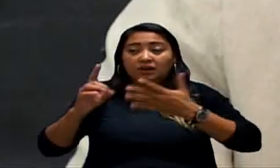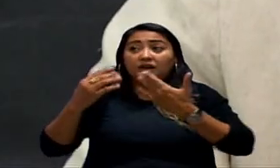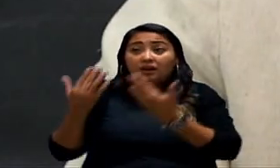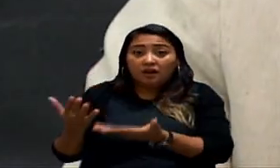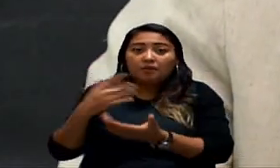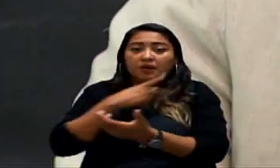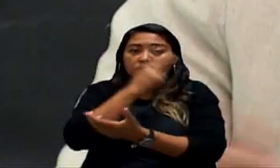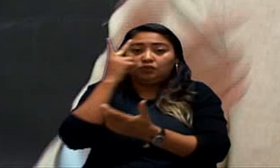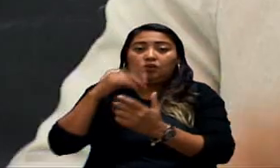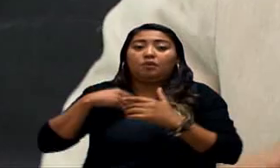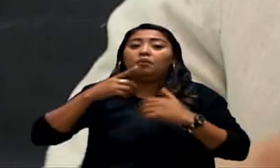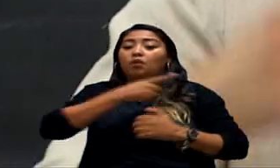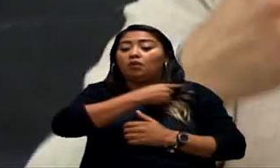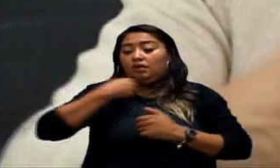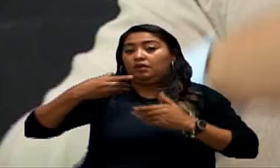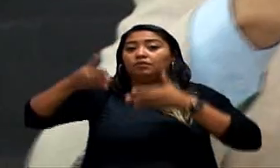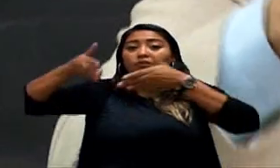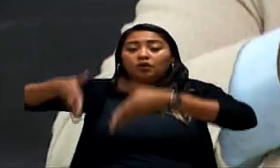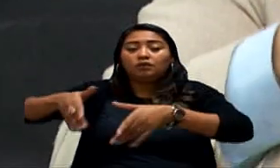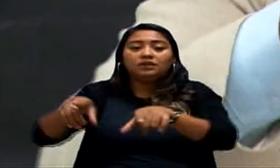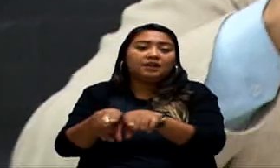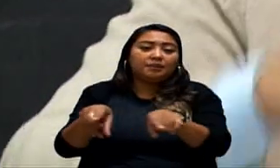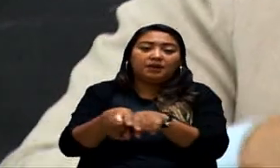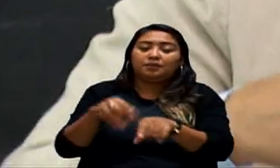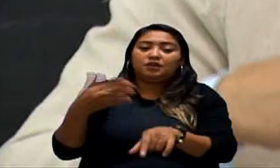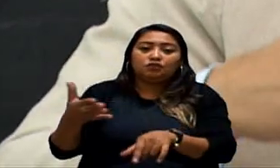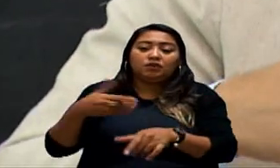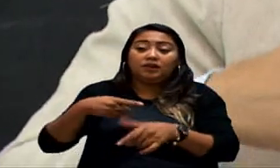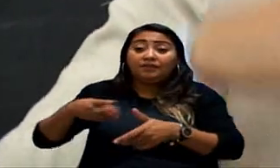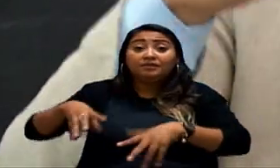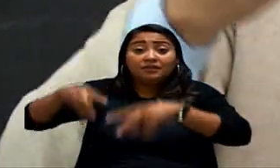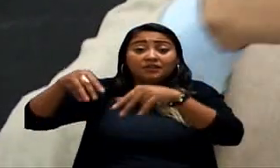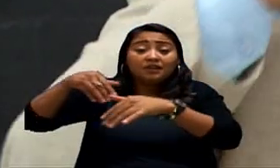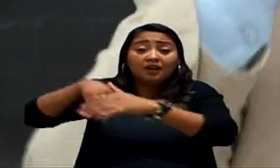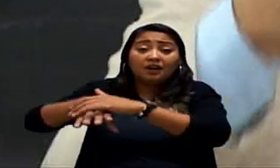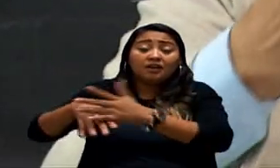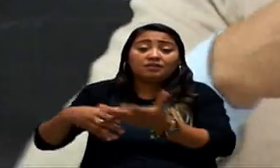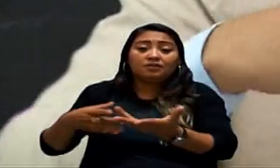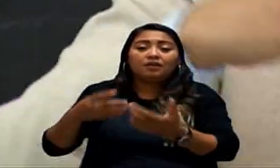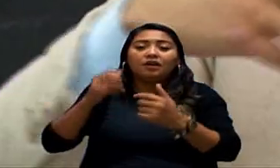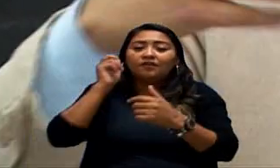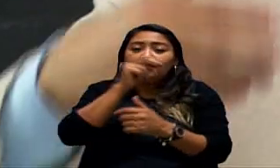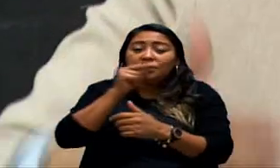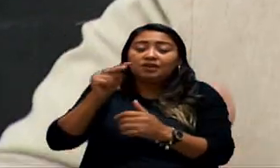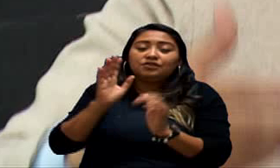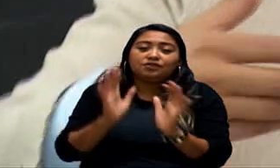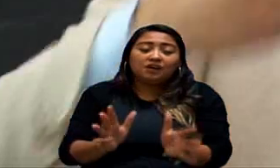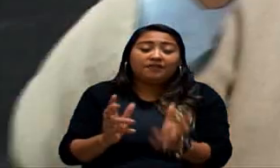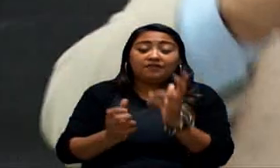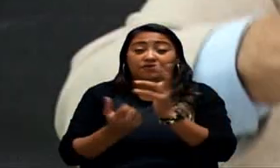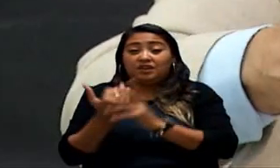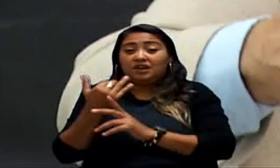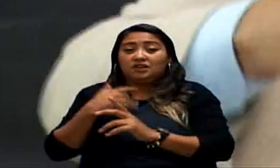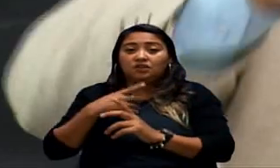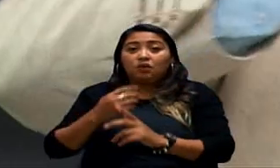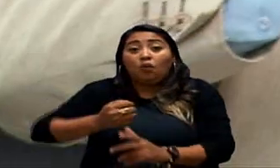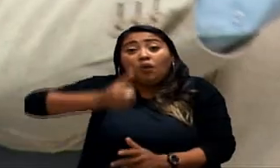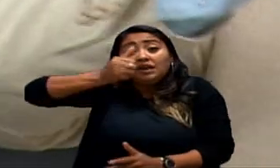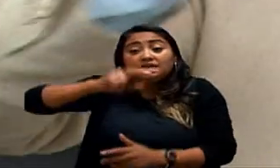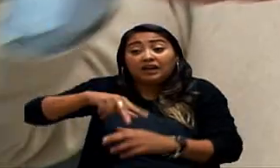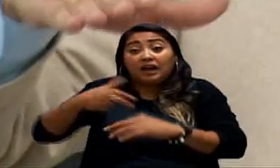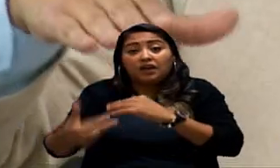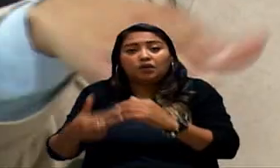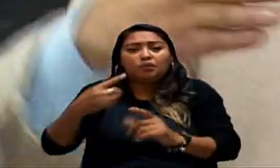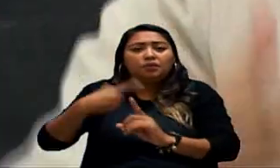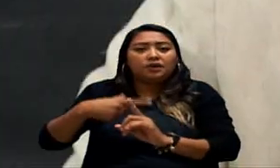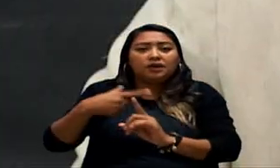ali enterrada e também aquele que vai ser enterrado. Né? A pessoa passa, eu vi situações que chegou a quase cair dentro do túmulo, porque são